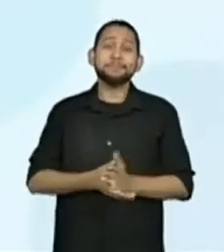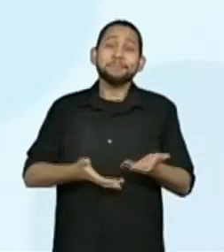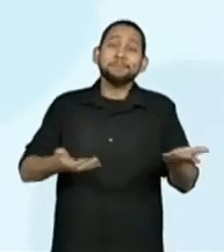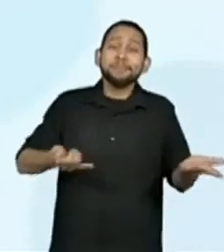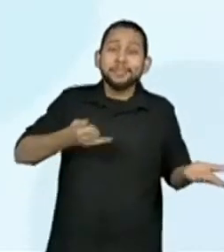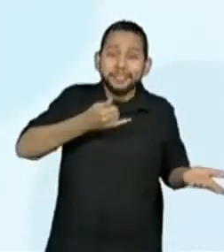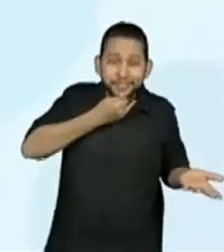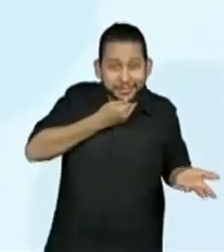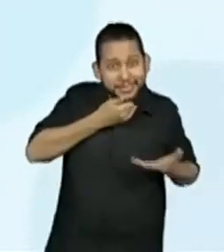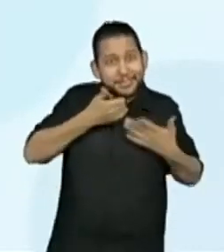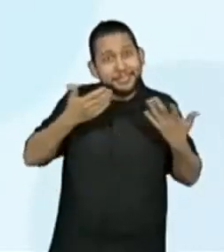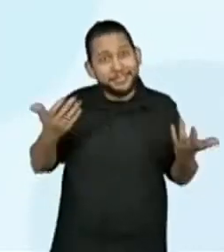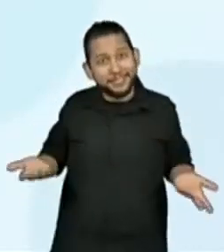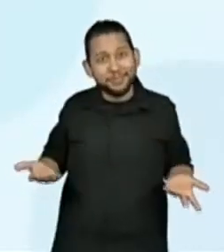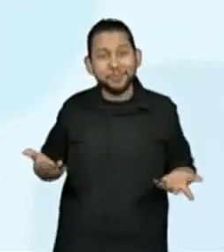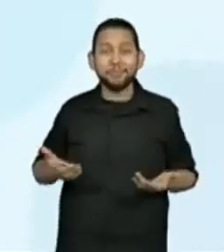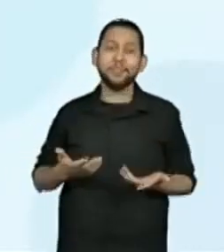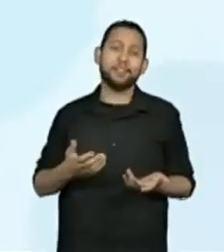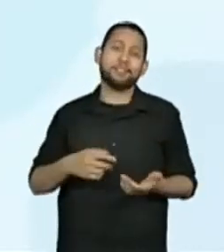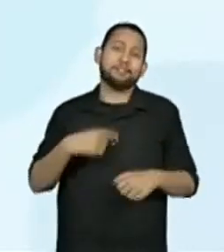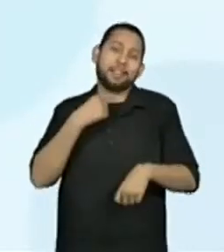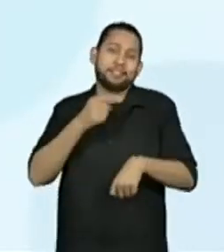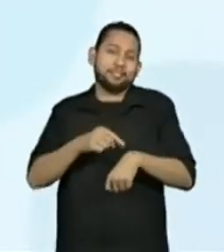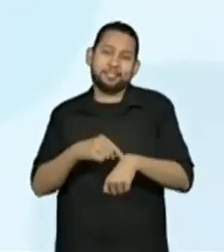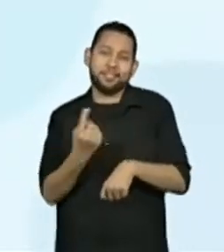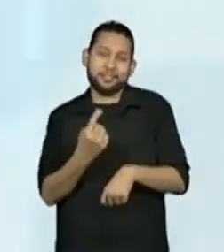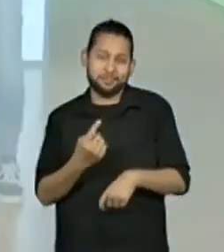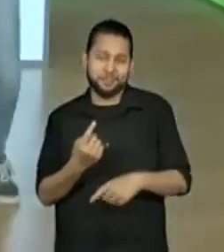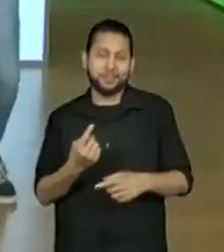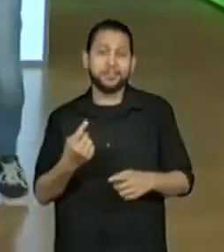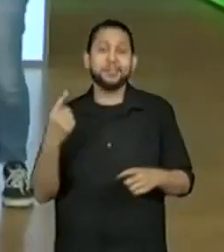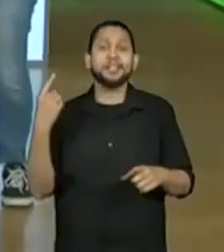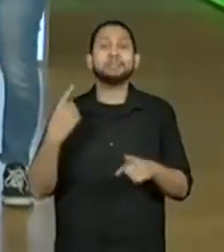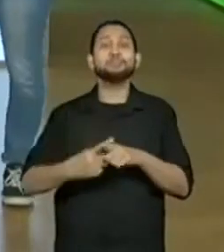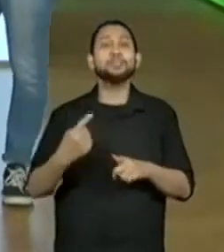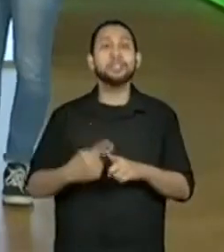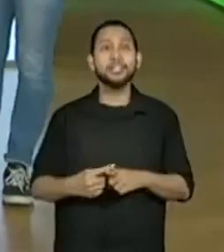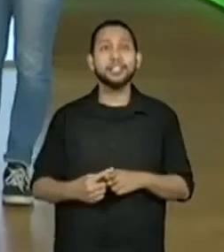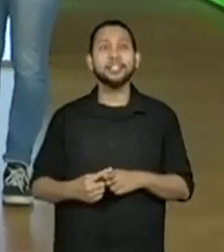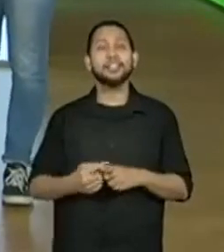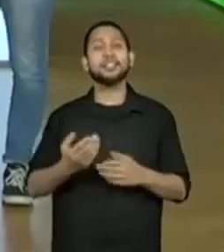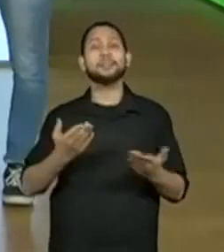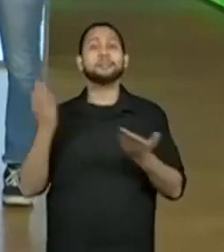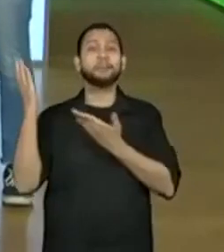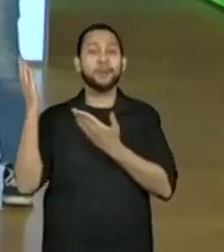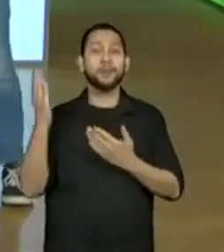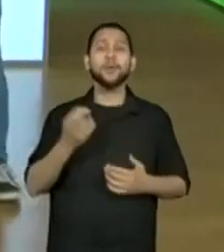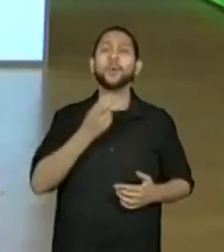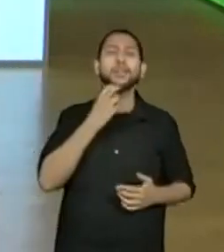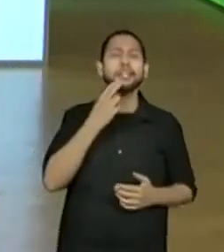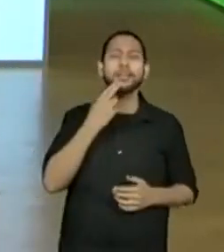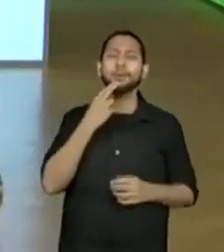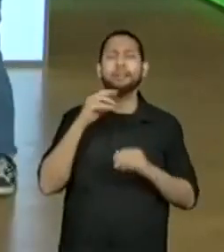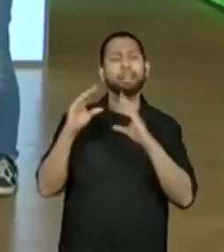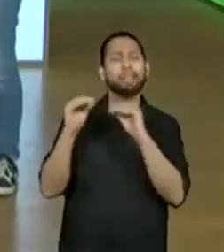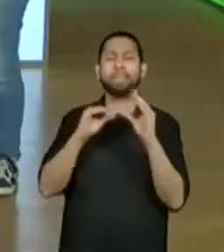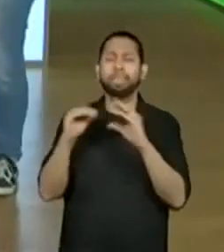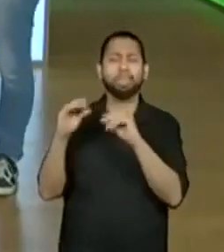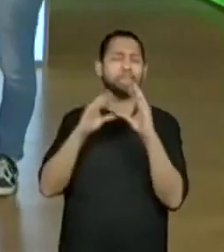Infelizmente, não dá mais tempo da gente continuar o jogo. Por quê? Porque o professor Rodrigo falou demais.